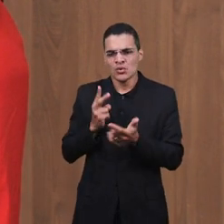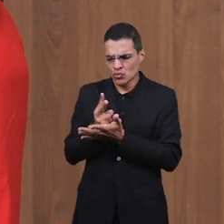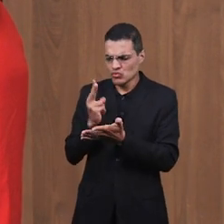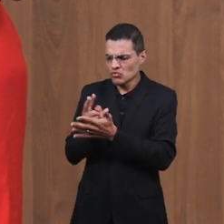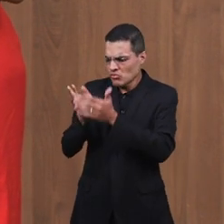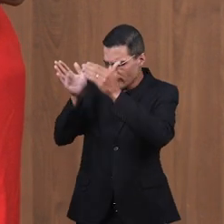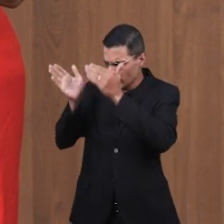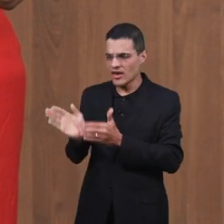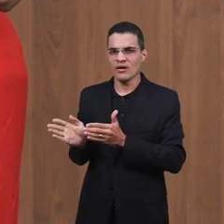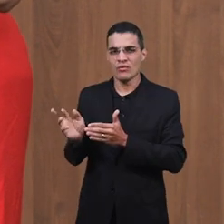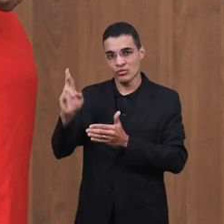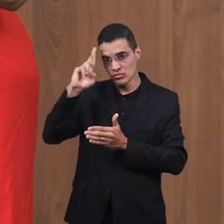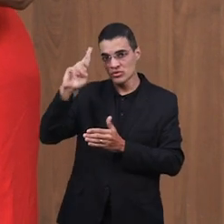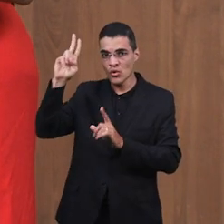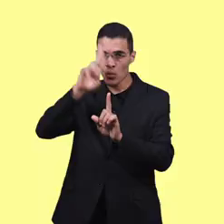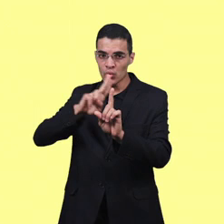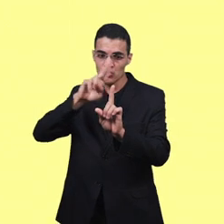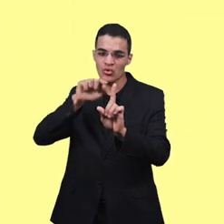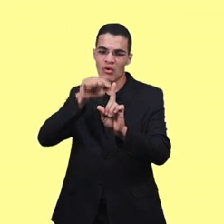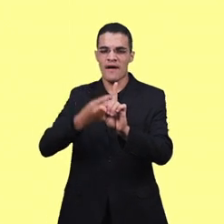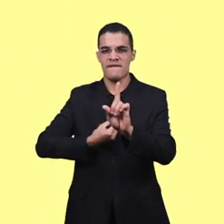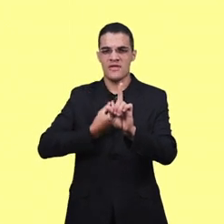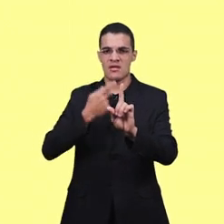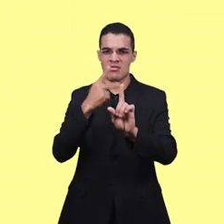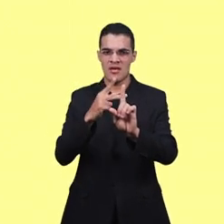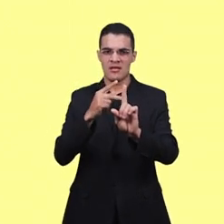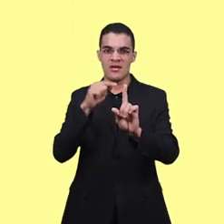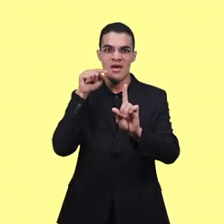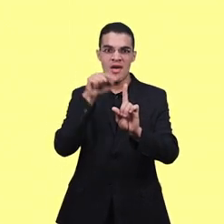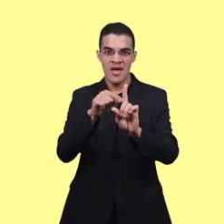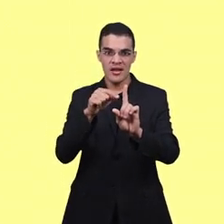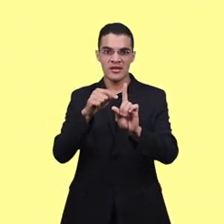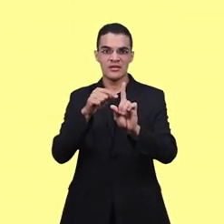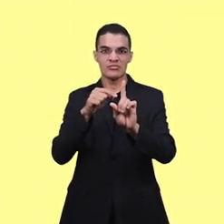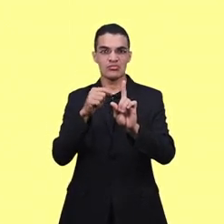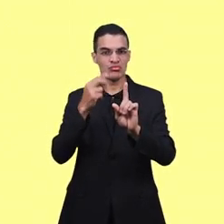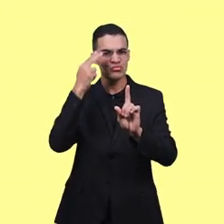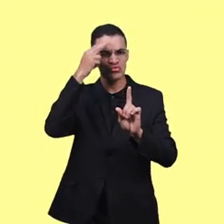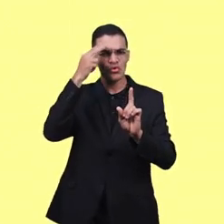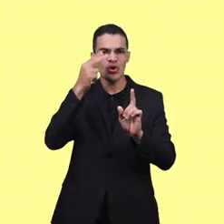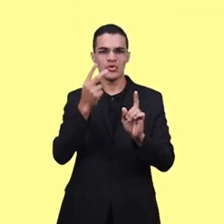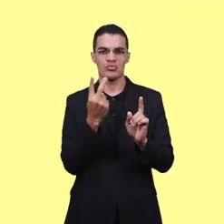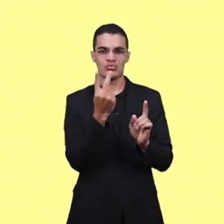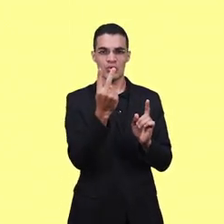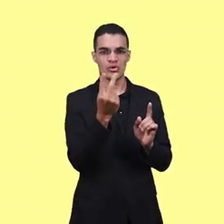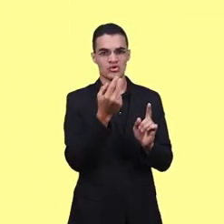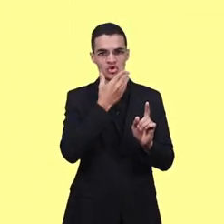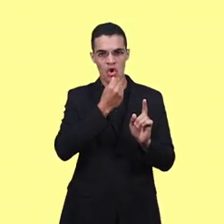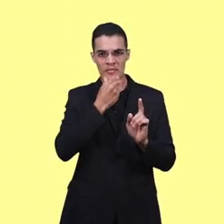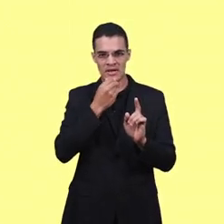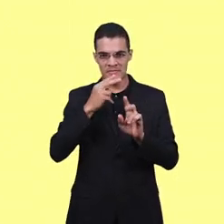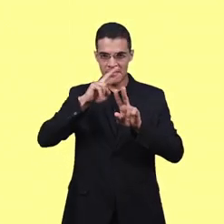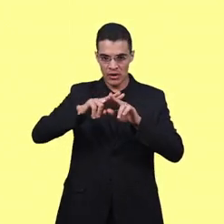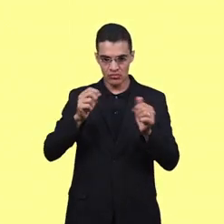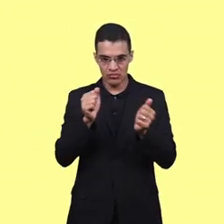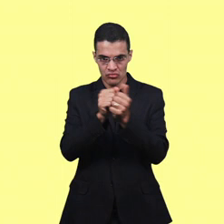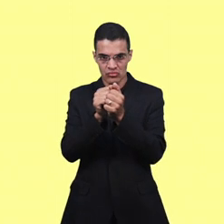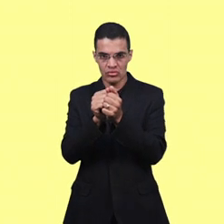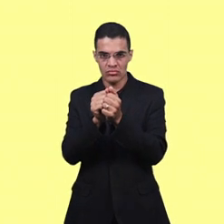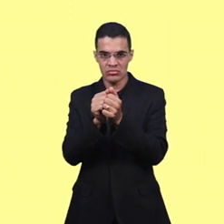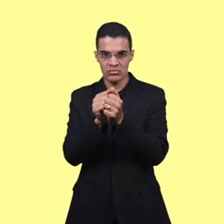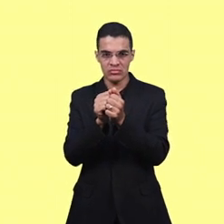foi usado por Deus. Ele interpretou os sonhos do copeiro e do padeiro e tudo se